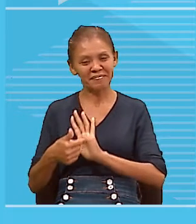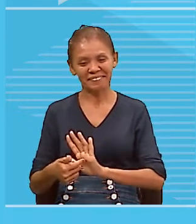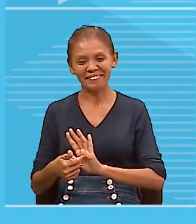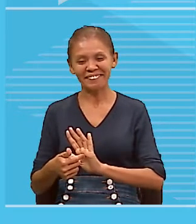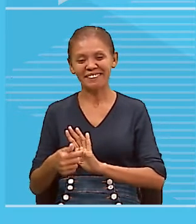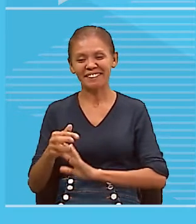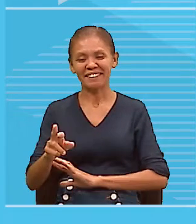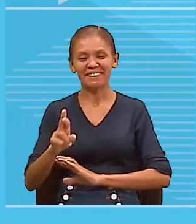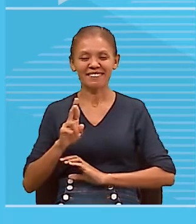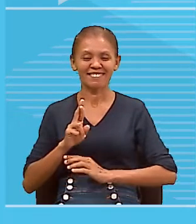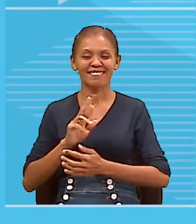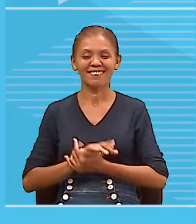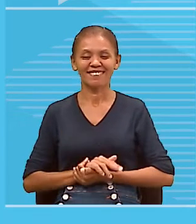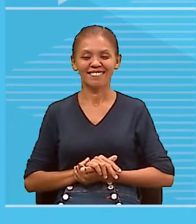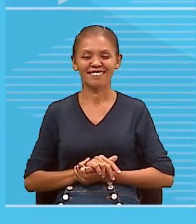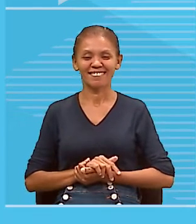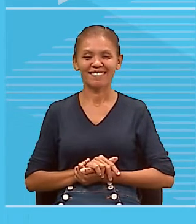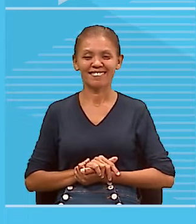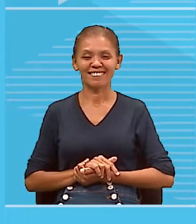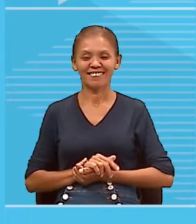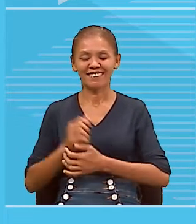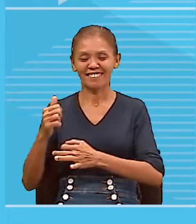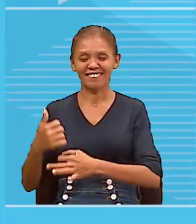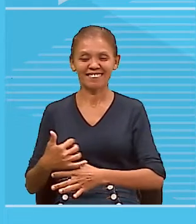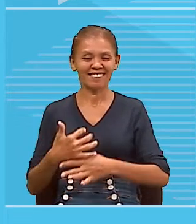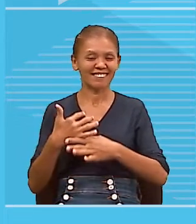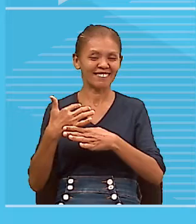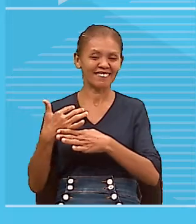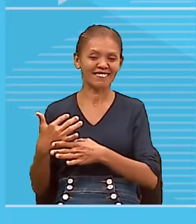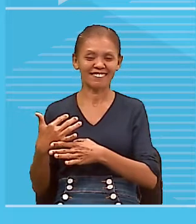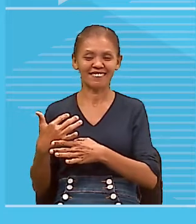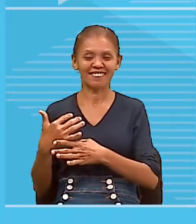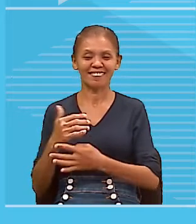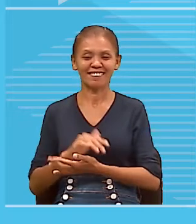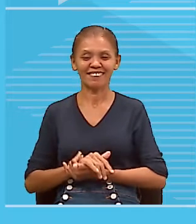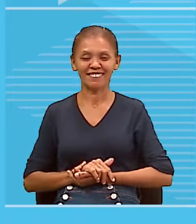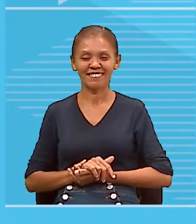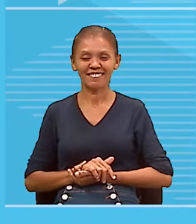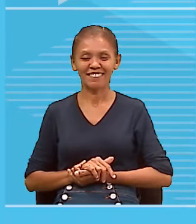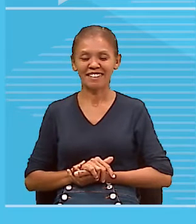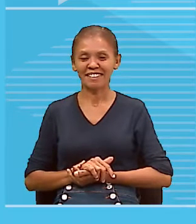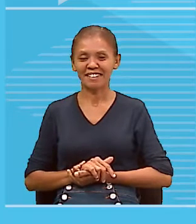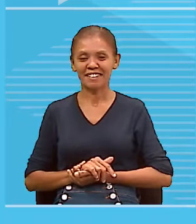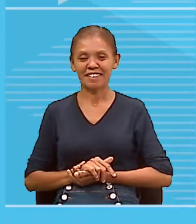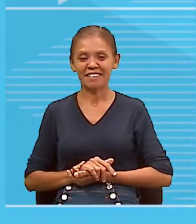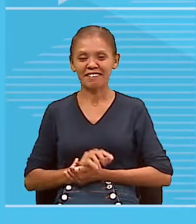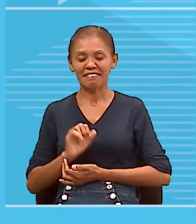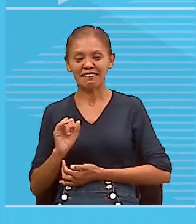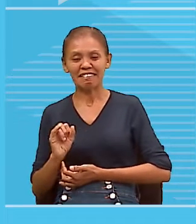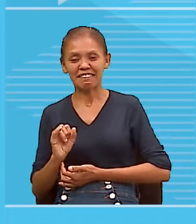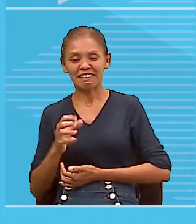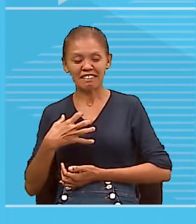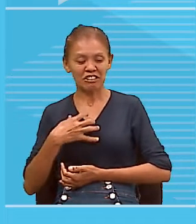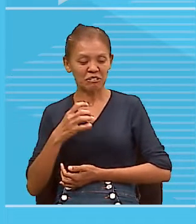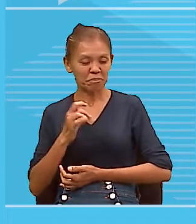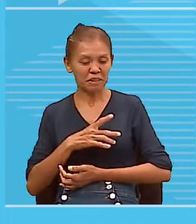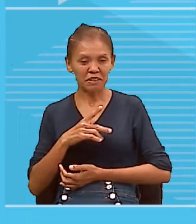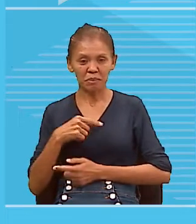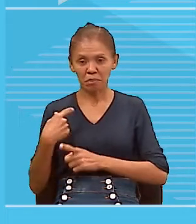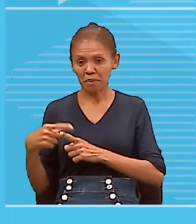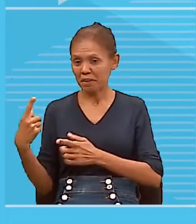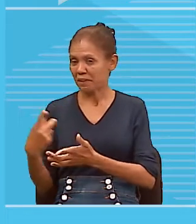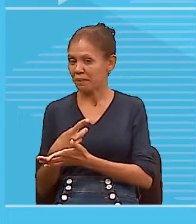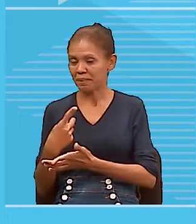nessa resposta aí e coloca no chat sem julgamento sem medo de estar errado nós estamos vendo